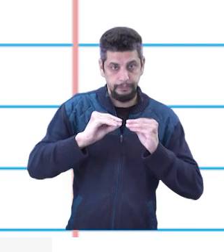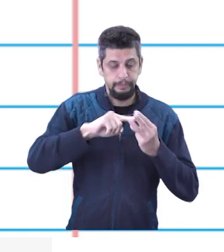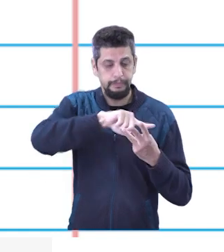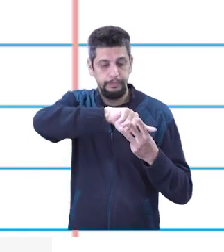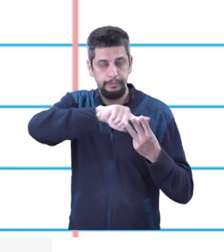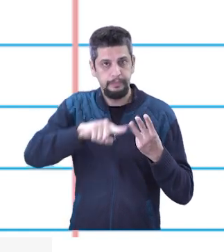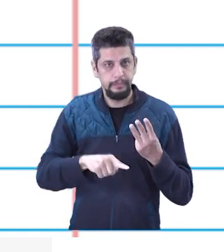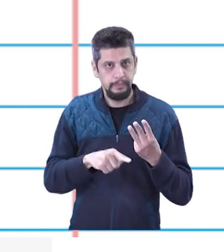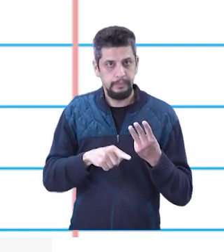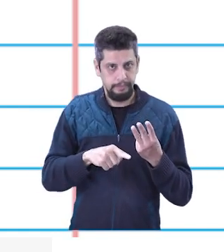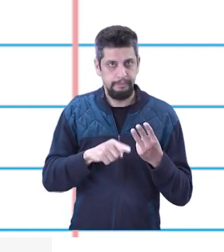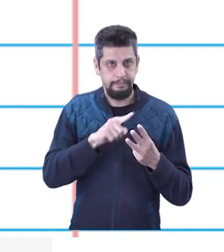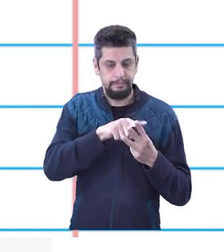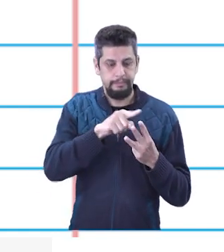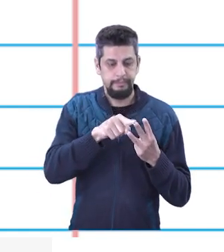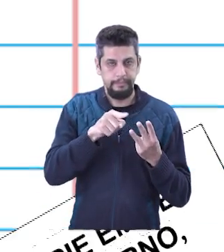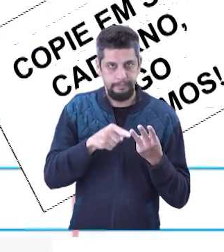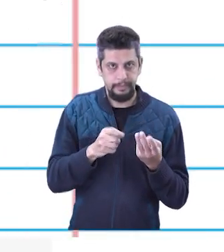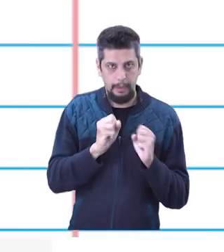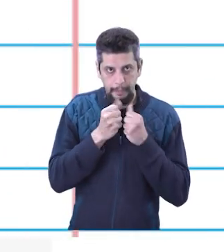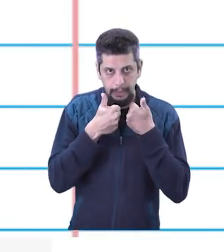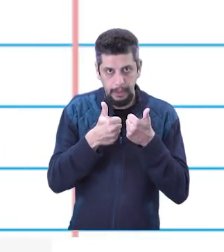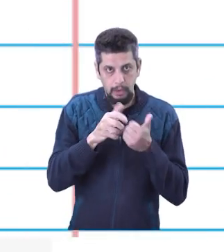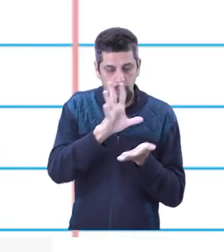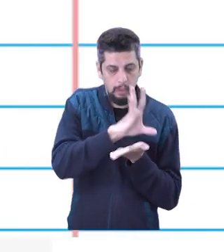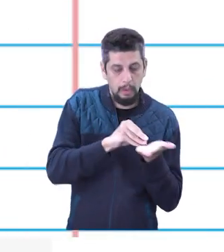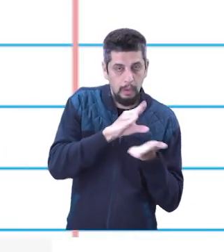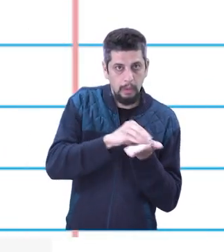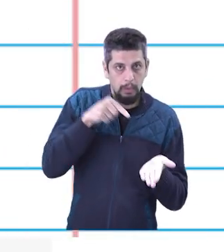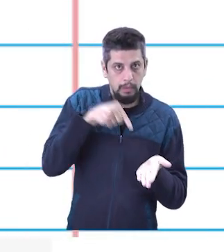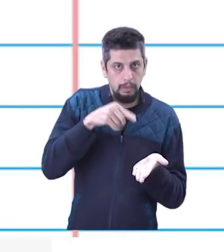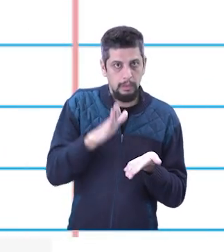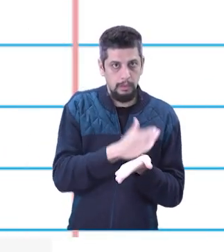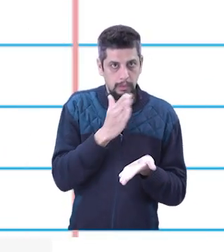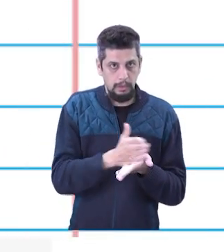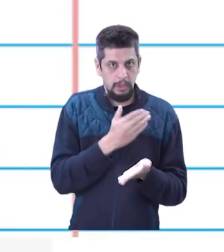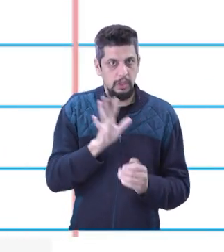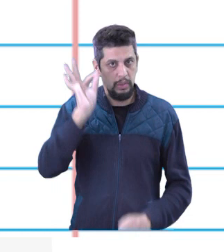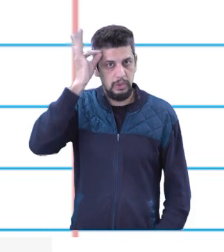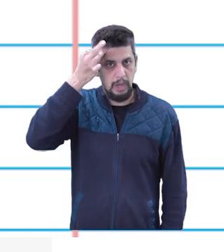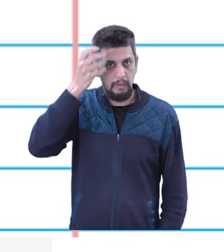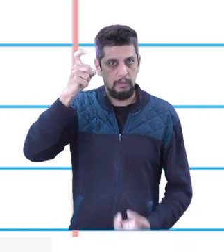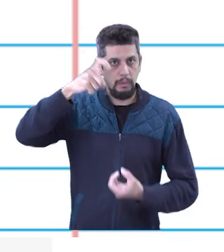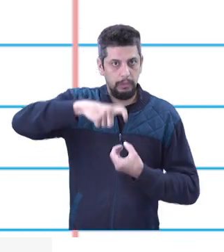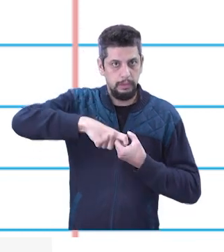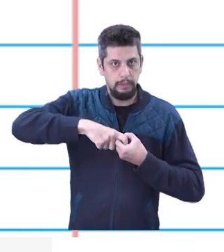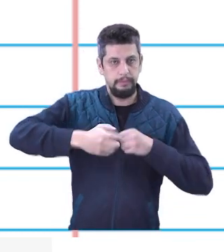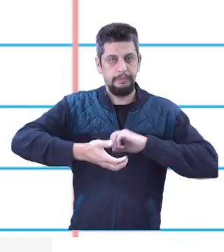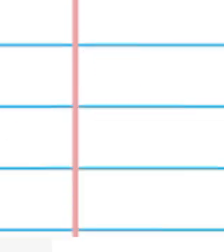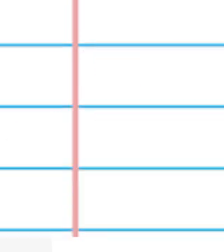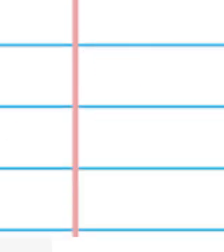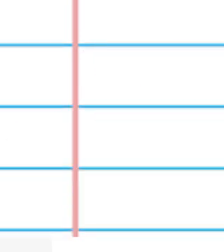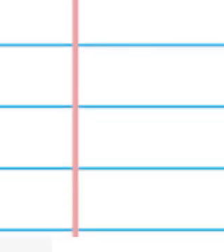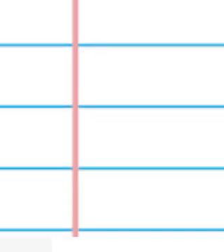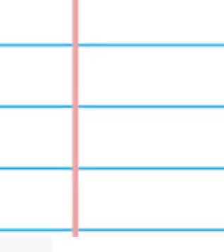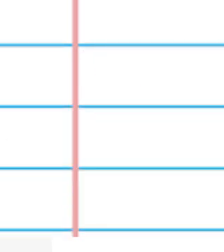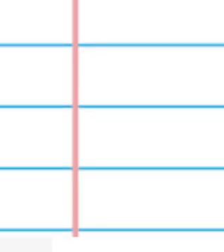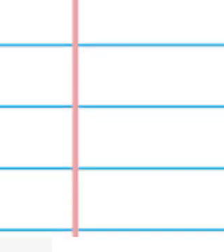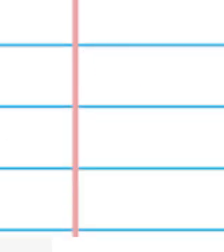à noite, né? E à noite, na verdade. Bom, copie lá no caderno de vocês e logo nós voltaremos.